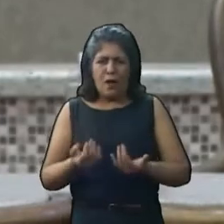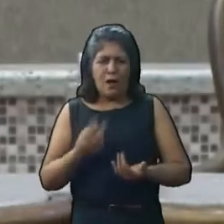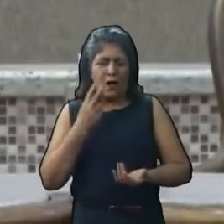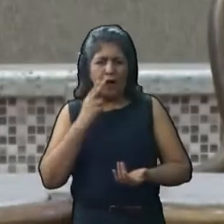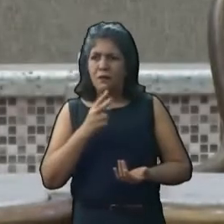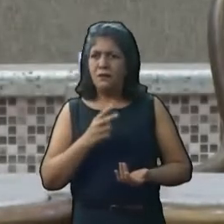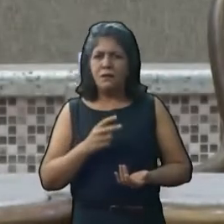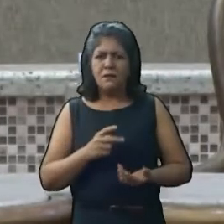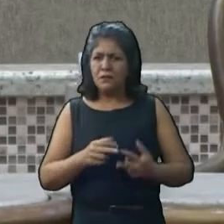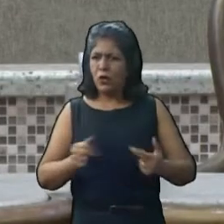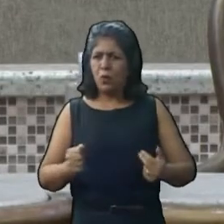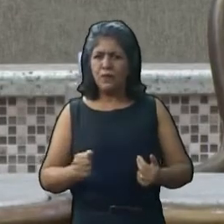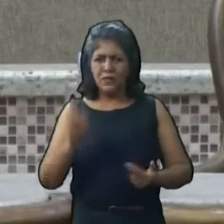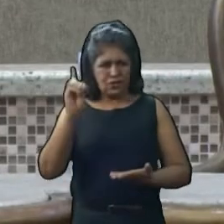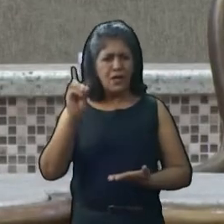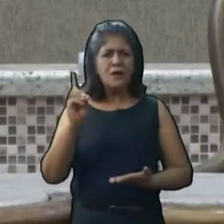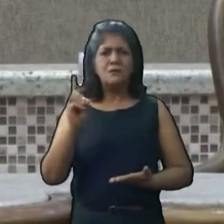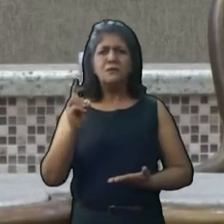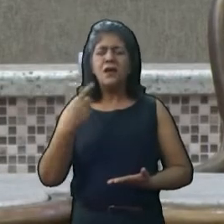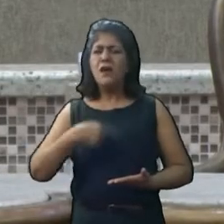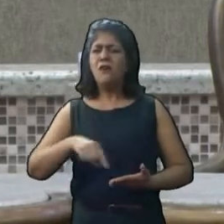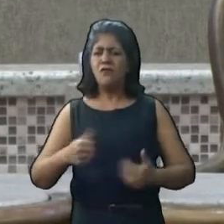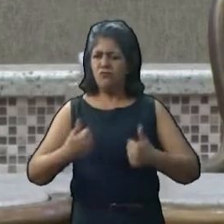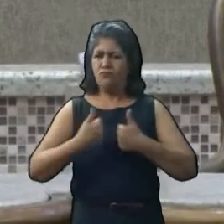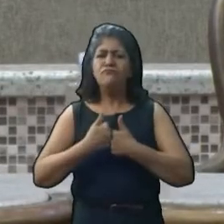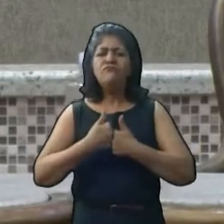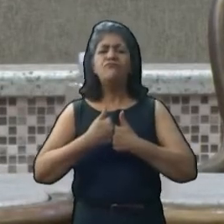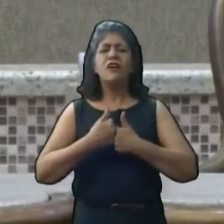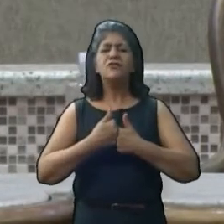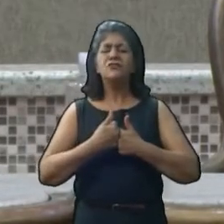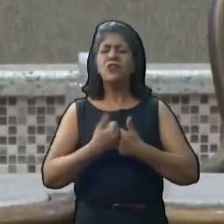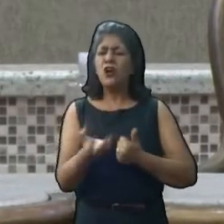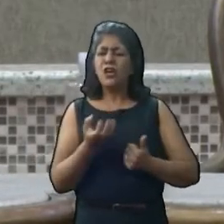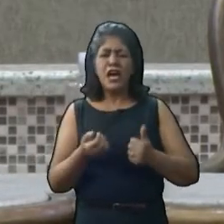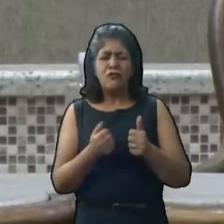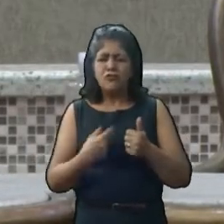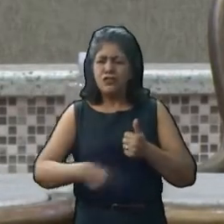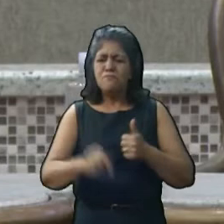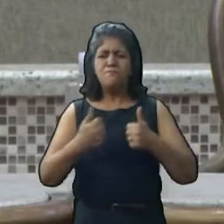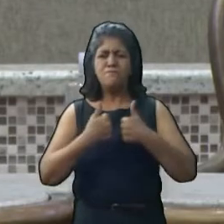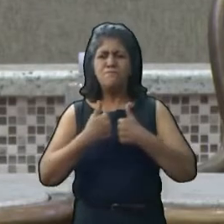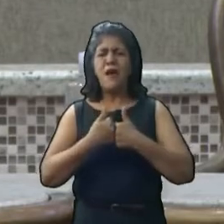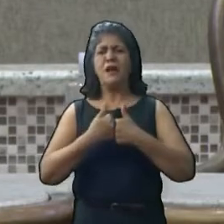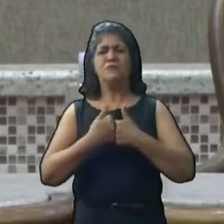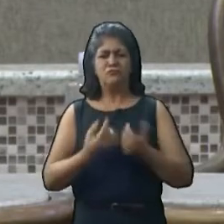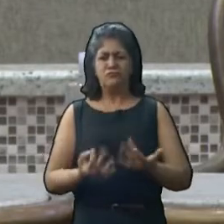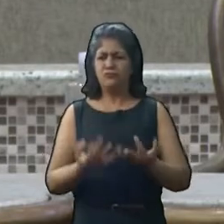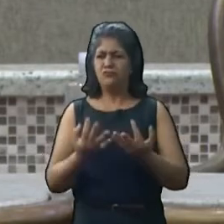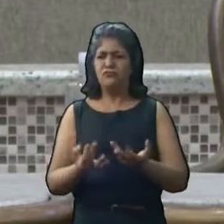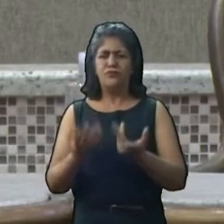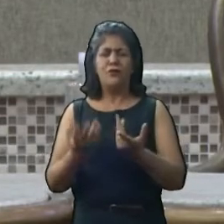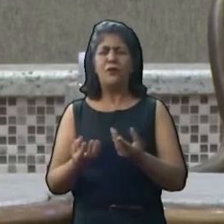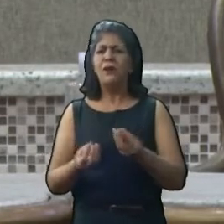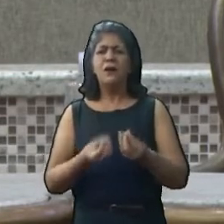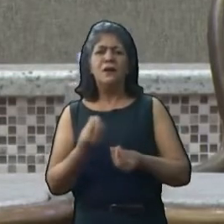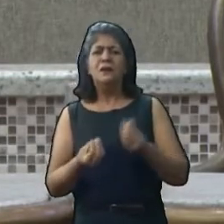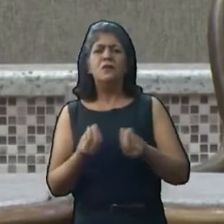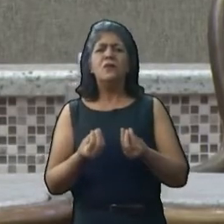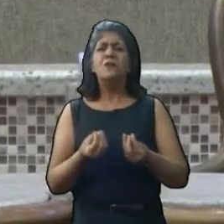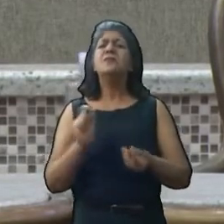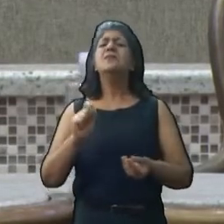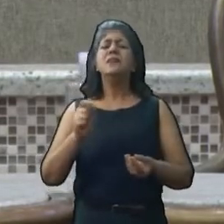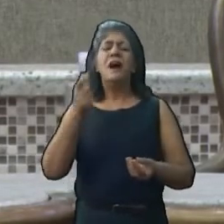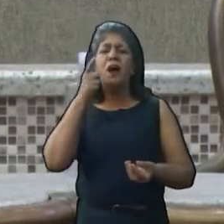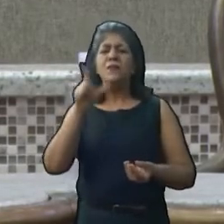coisas de deus e agir eu vou chegar para lá eu quero estar perto dessa sarça eu vou chegar lá para ver o que é que está acontecendo